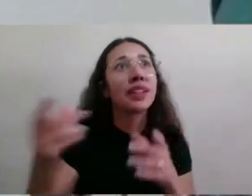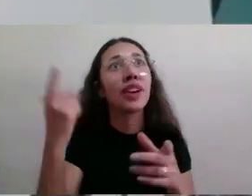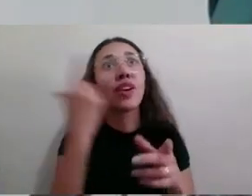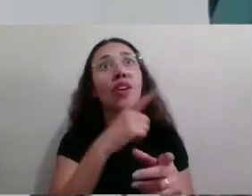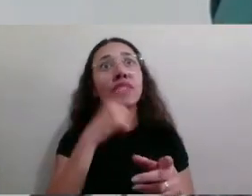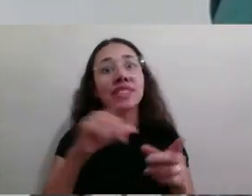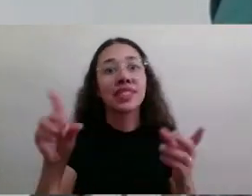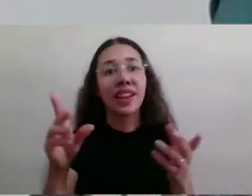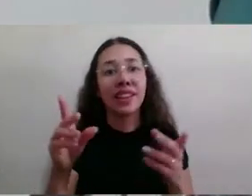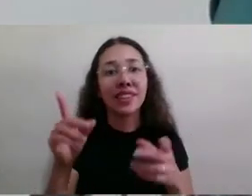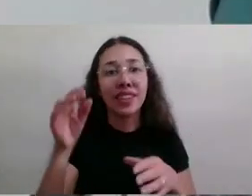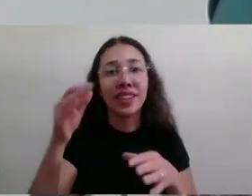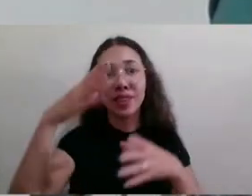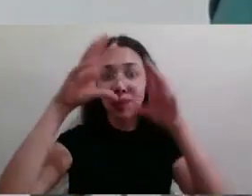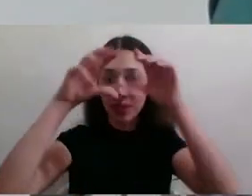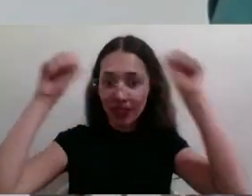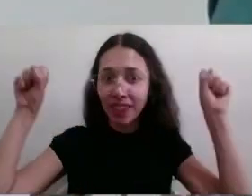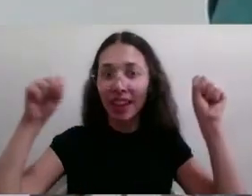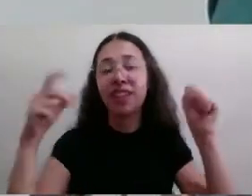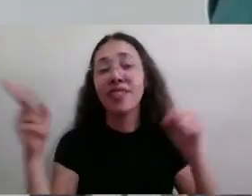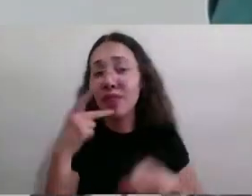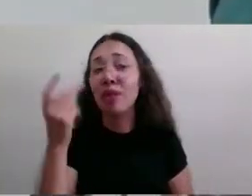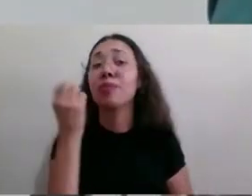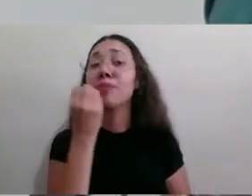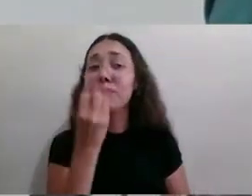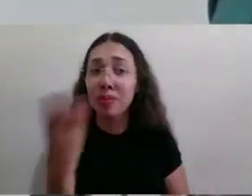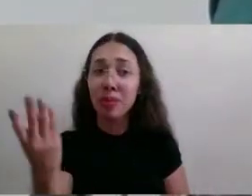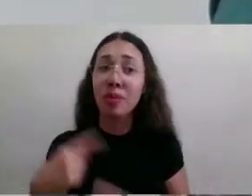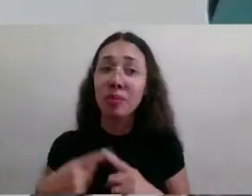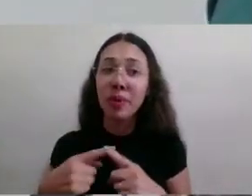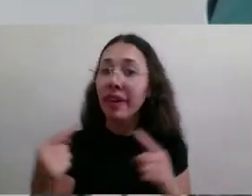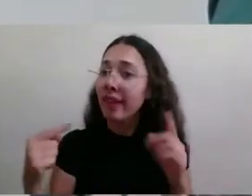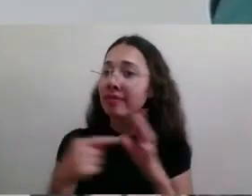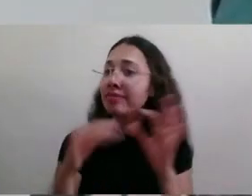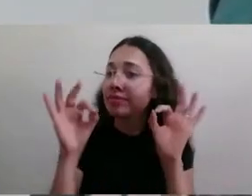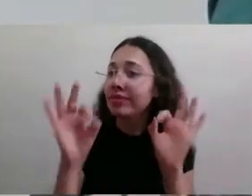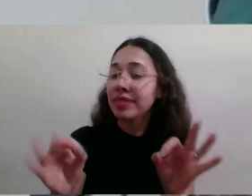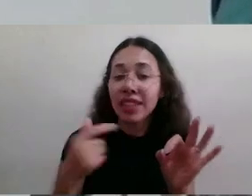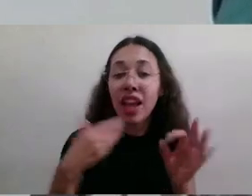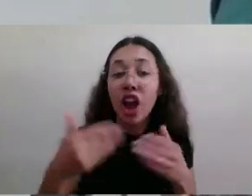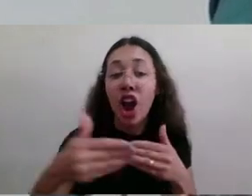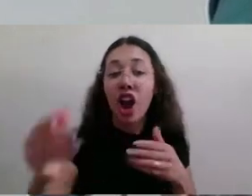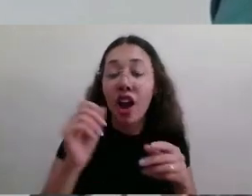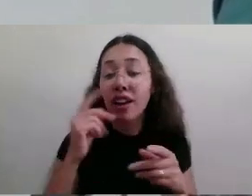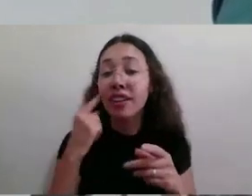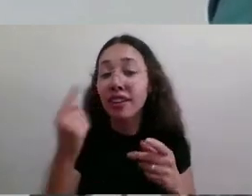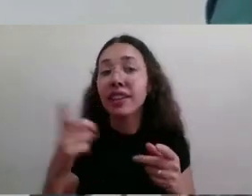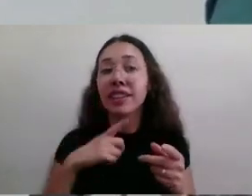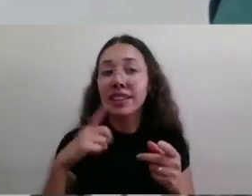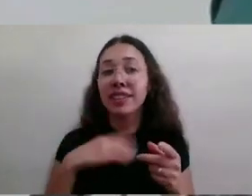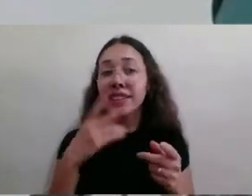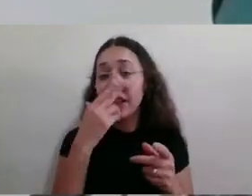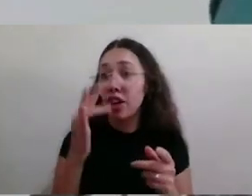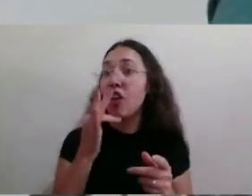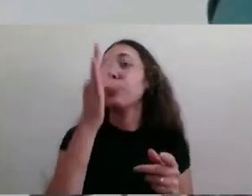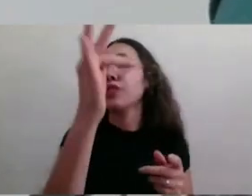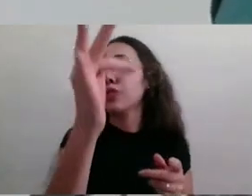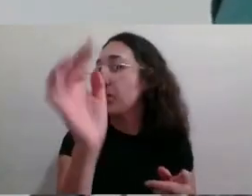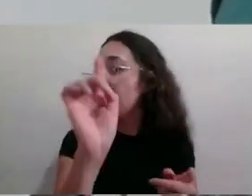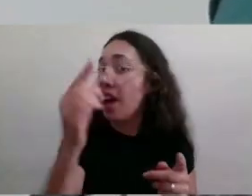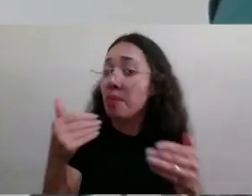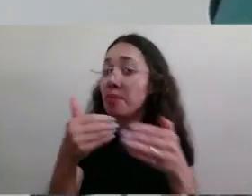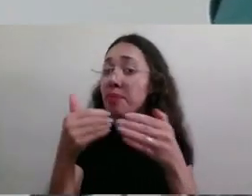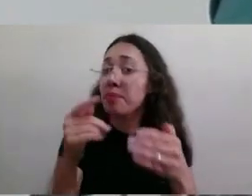Porque, de fato, é meio óbvio que eu vou dizer, mas é o futuro que a gente já está vivendo hoje, é um futuro muito próximo da gente.